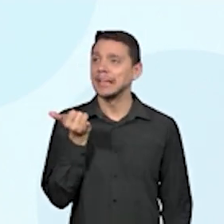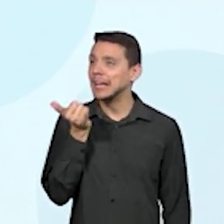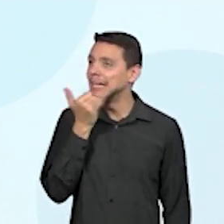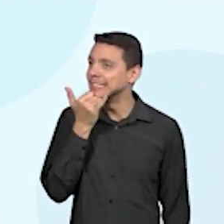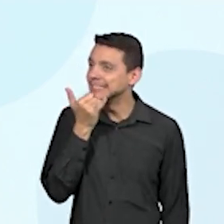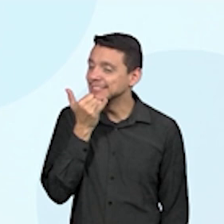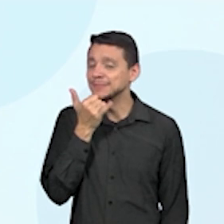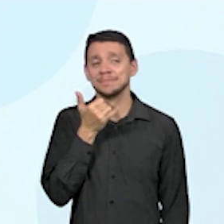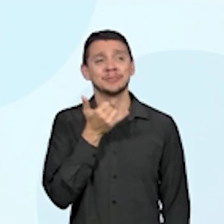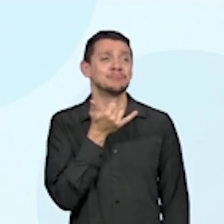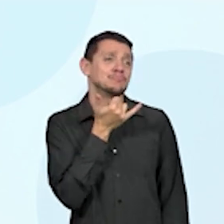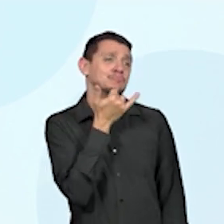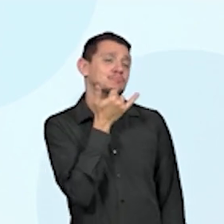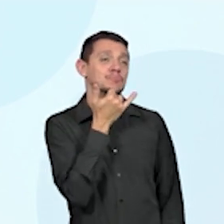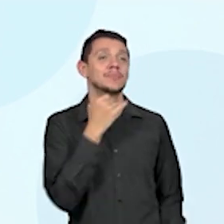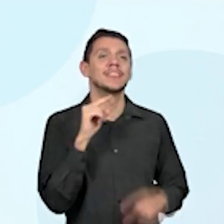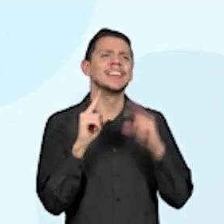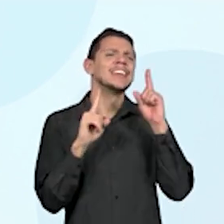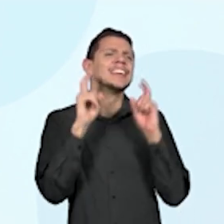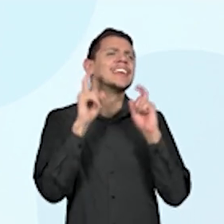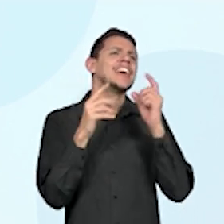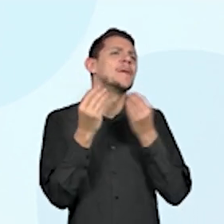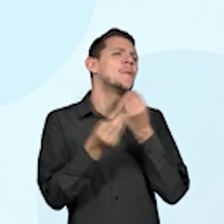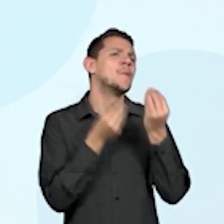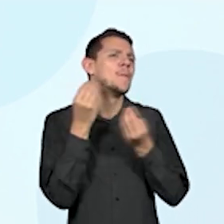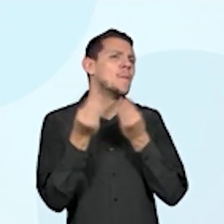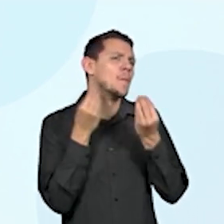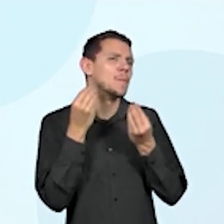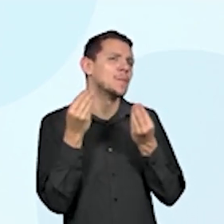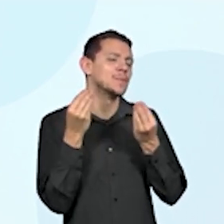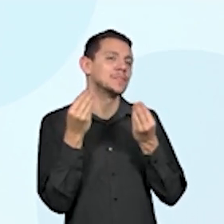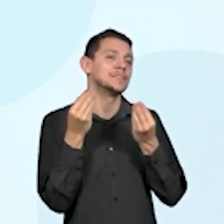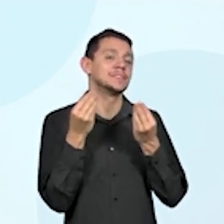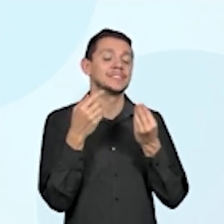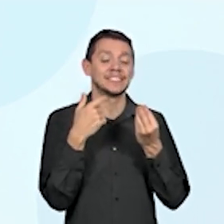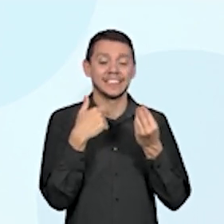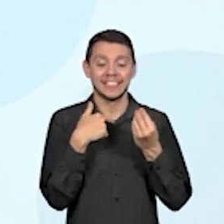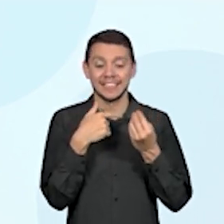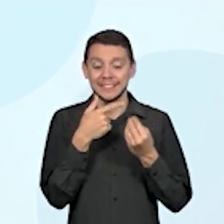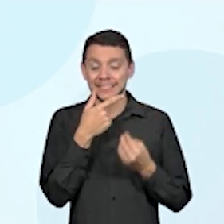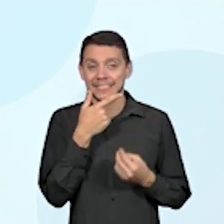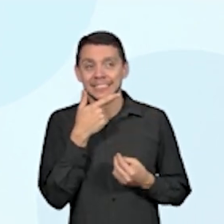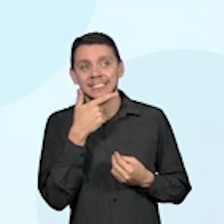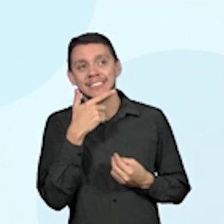E essa carinha, professora, como é que tem que ser? Como é que vamos fazer? Olha, eu ficaria um pouquinho sem graça,